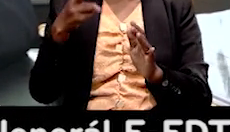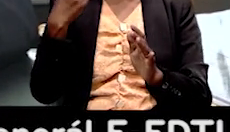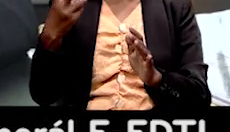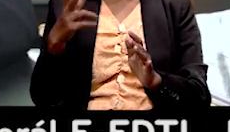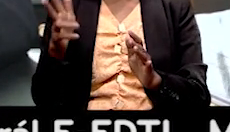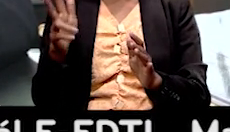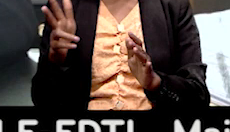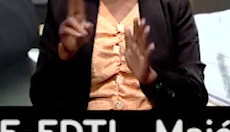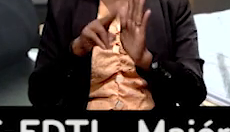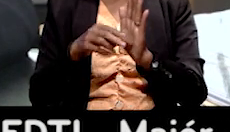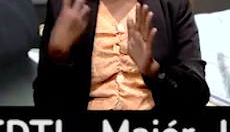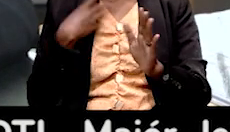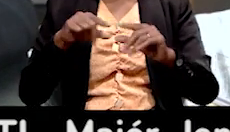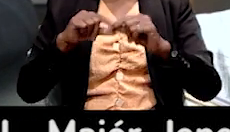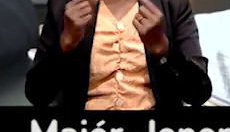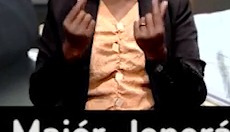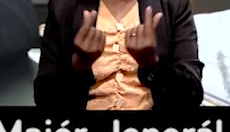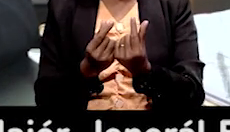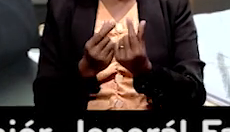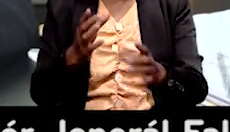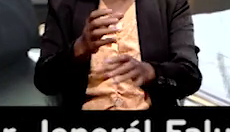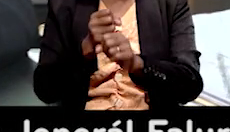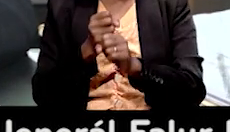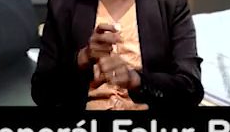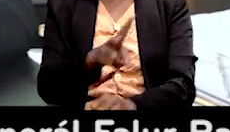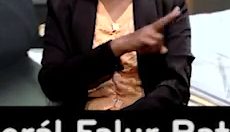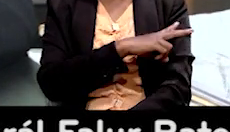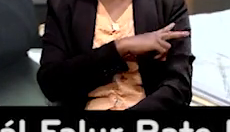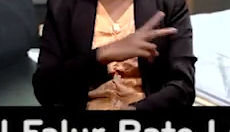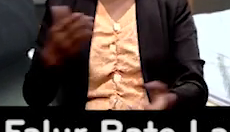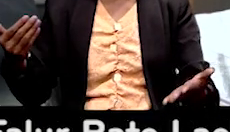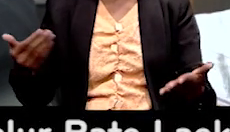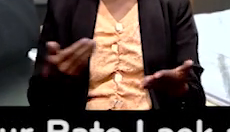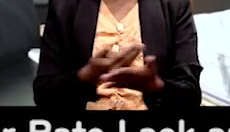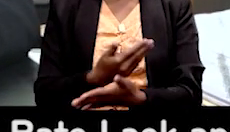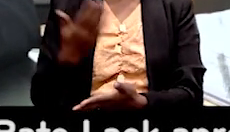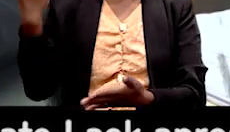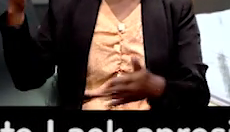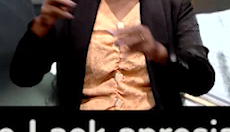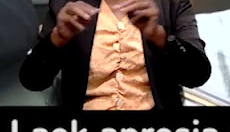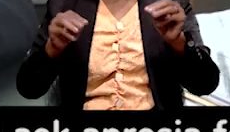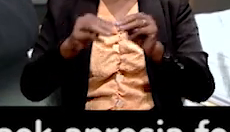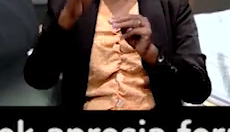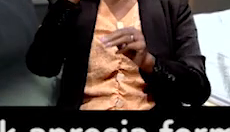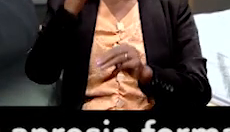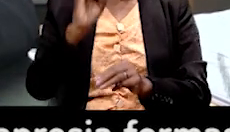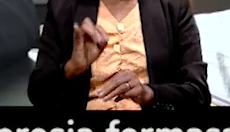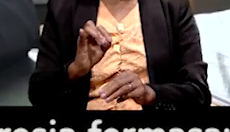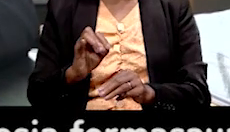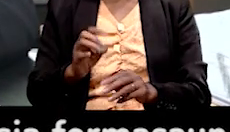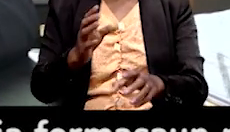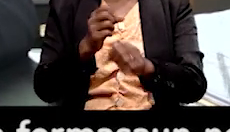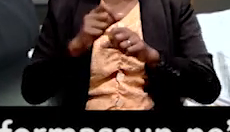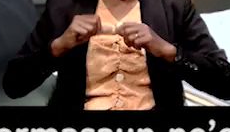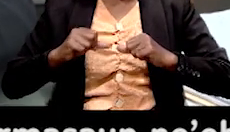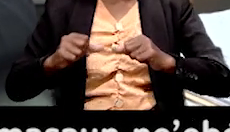itene equipa ba foti farli vacina fon e ya municipio di linia nacional ne mai atu